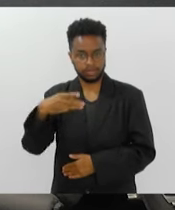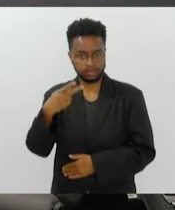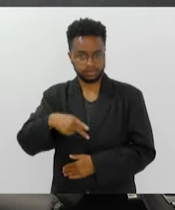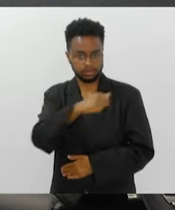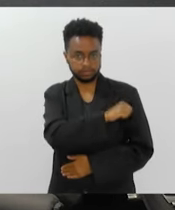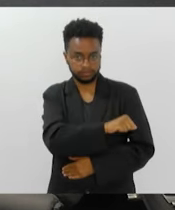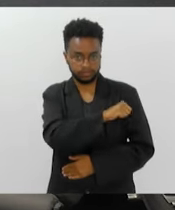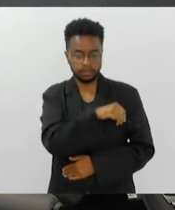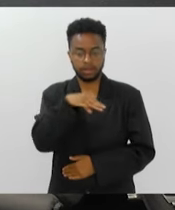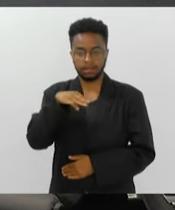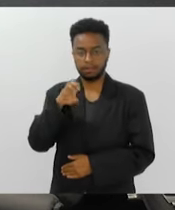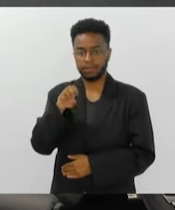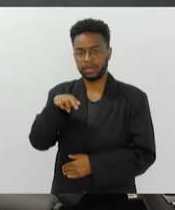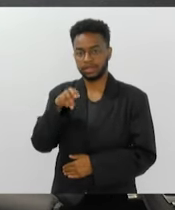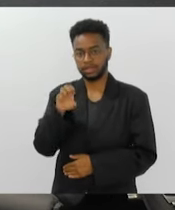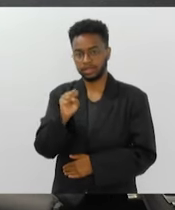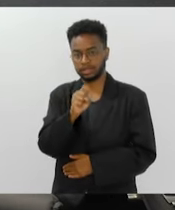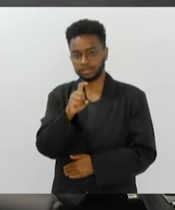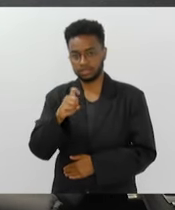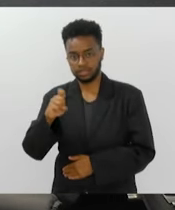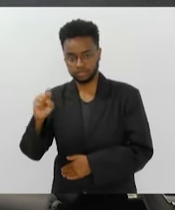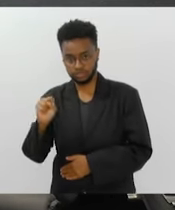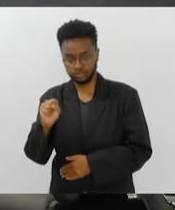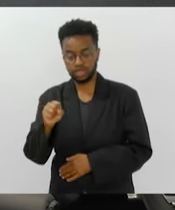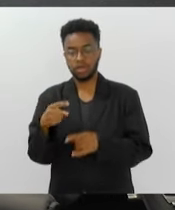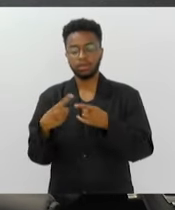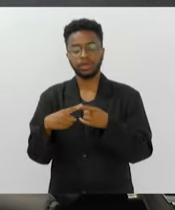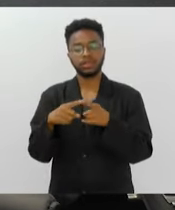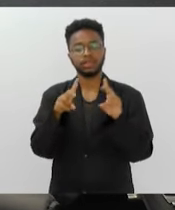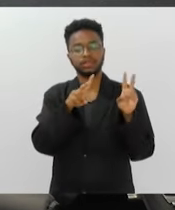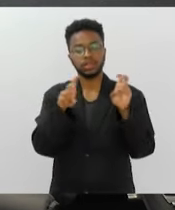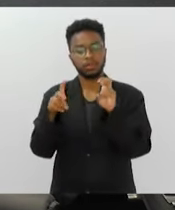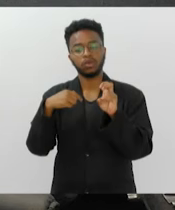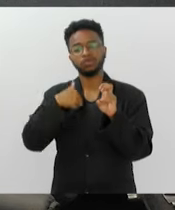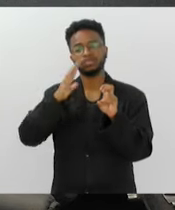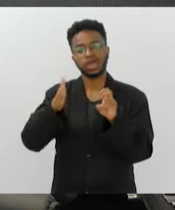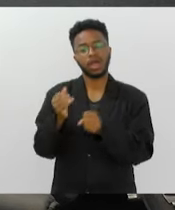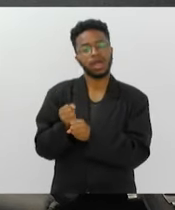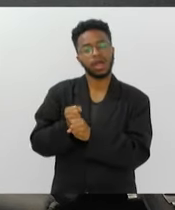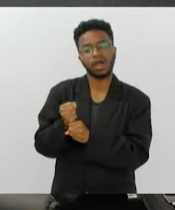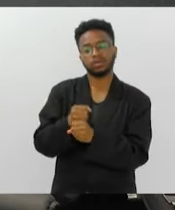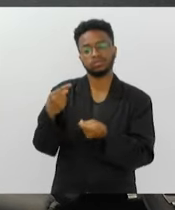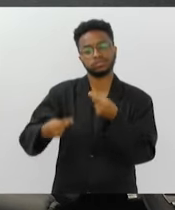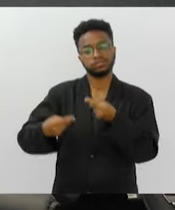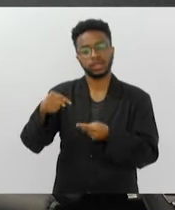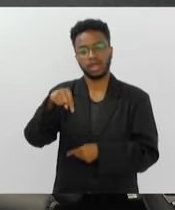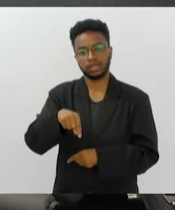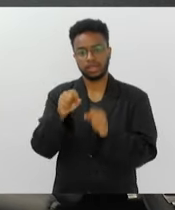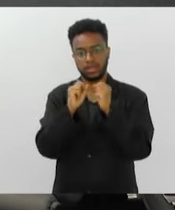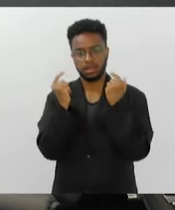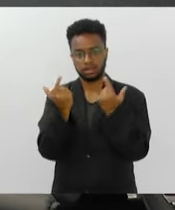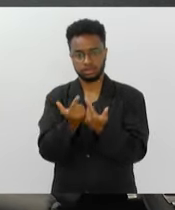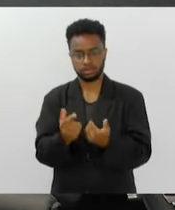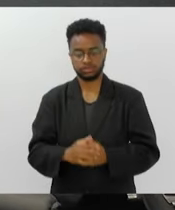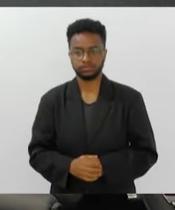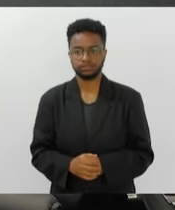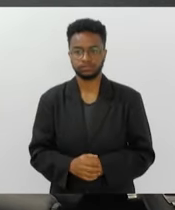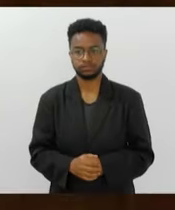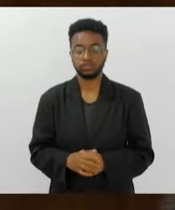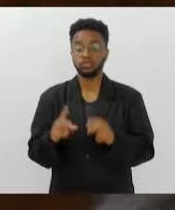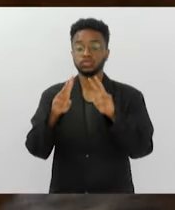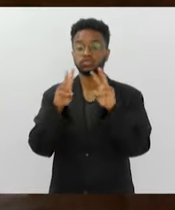Janeiro Coronel Menezes um assunto que eu venho já batendo há anos nessa casa Legislativa o